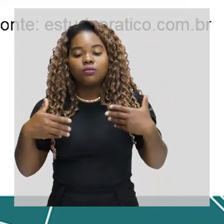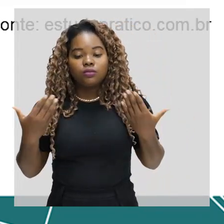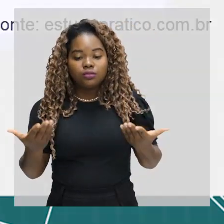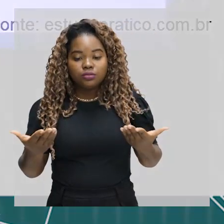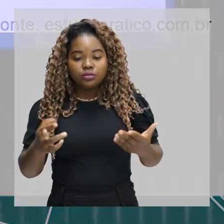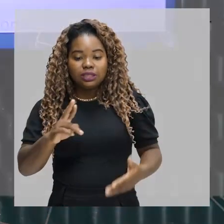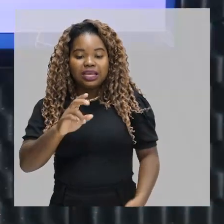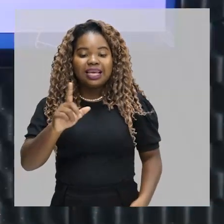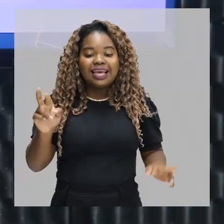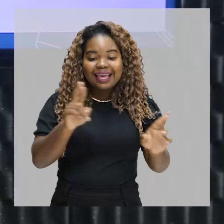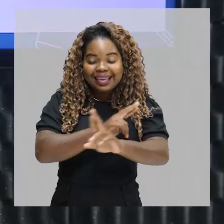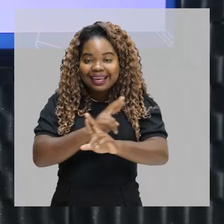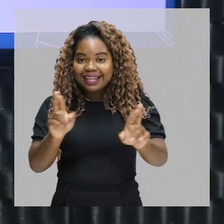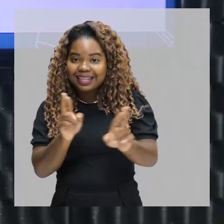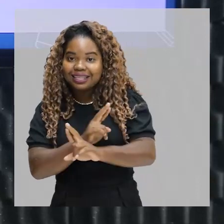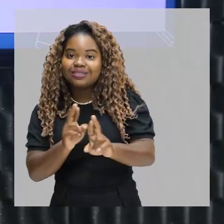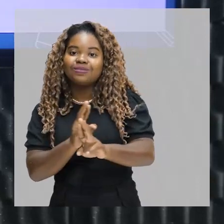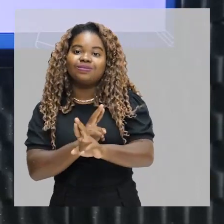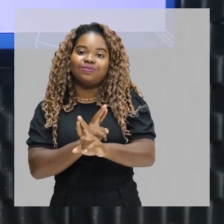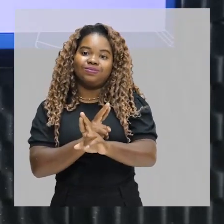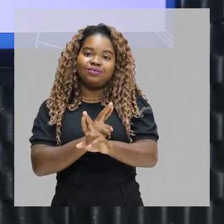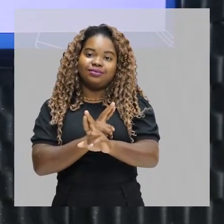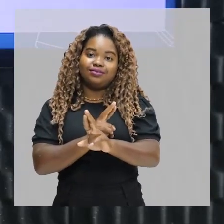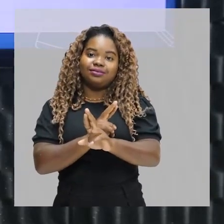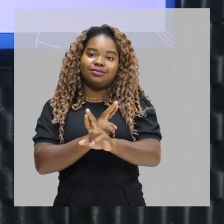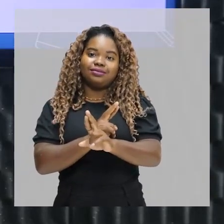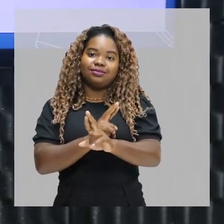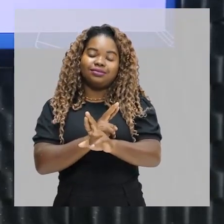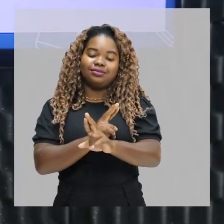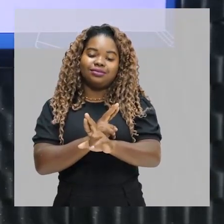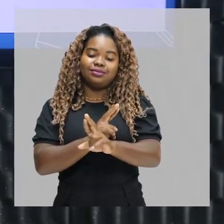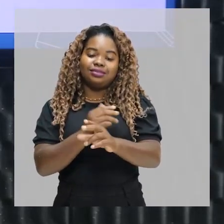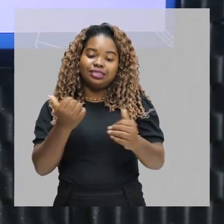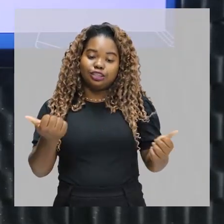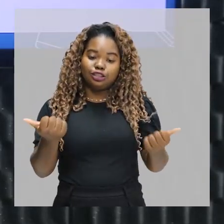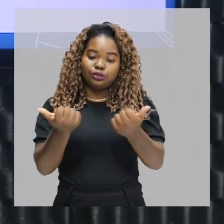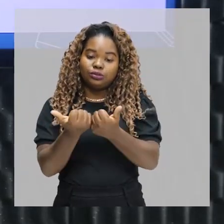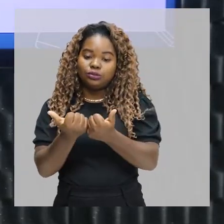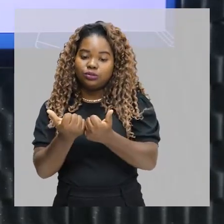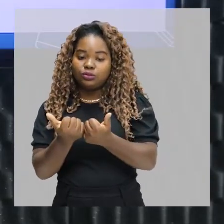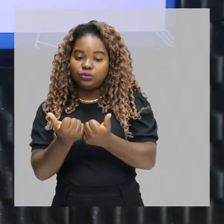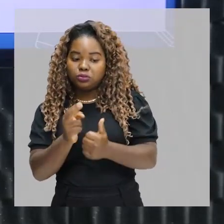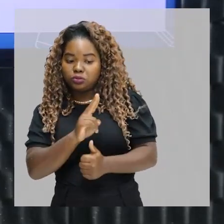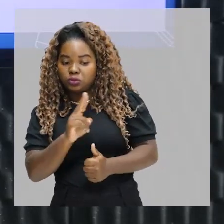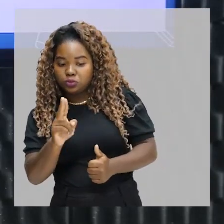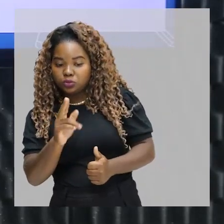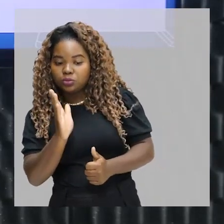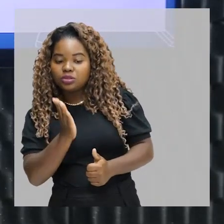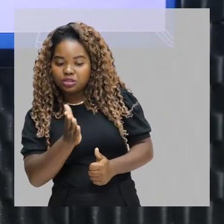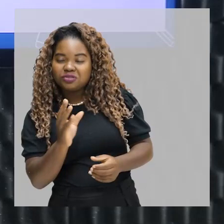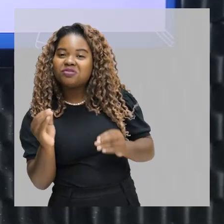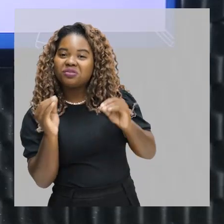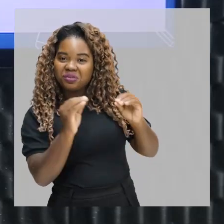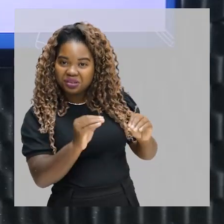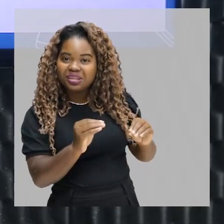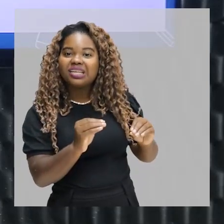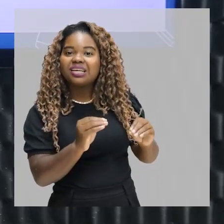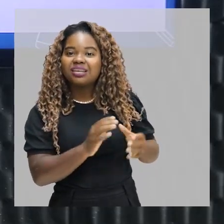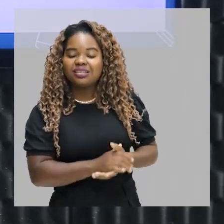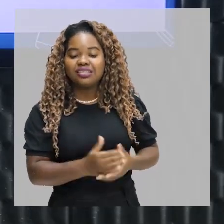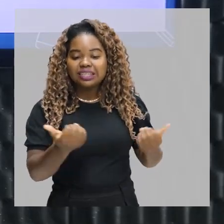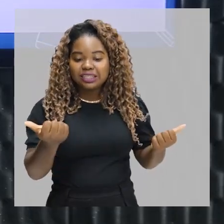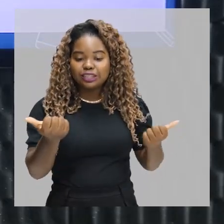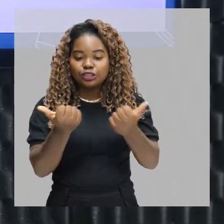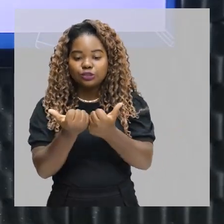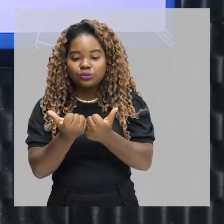é relacionar. Ele faz a relação, ele substitui um nome que já foi citado antes.